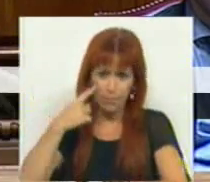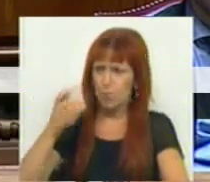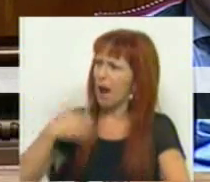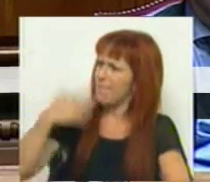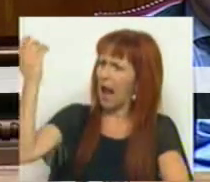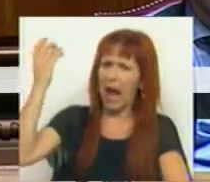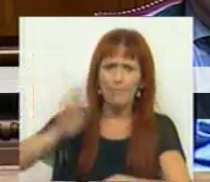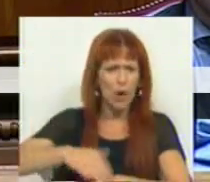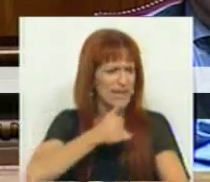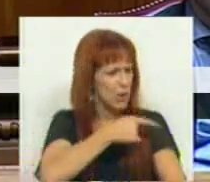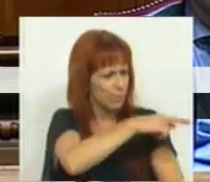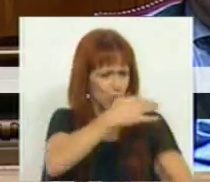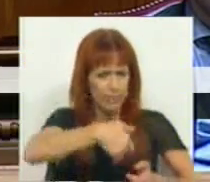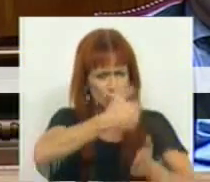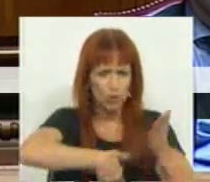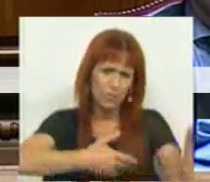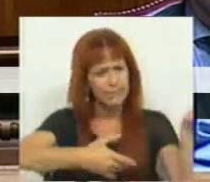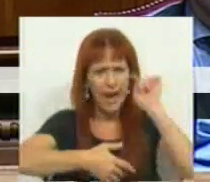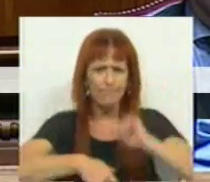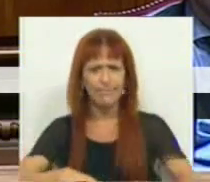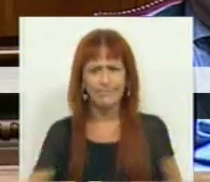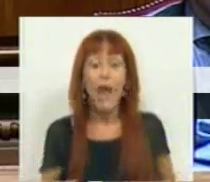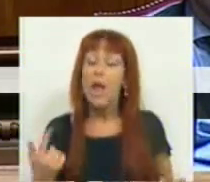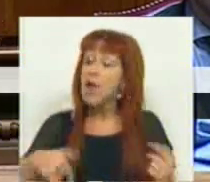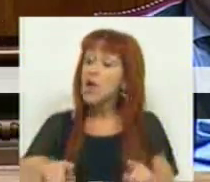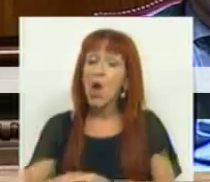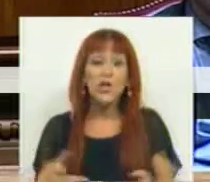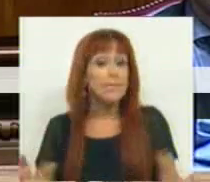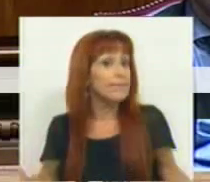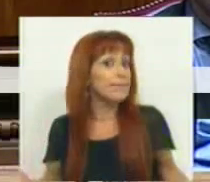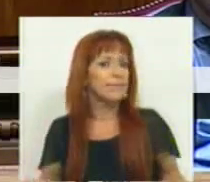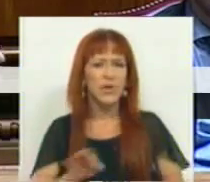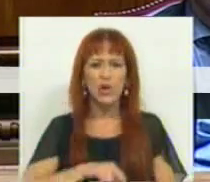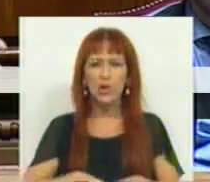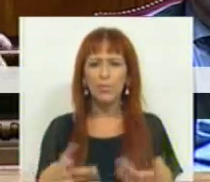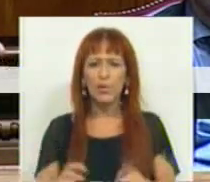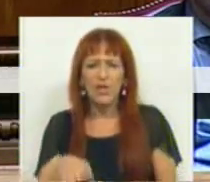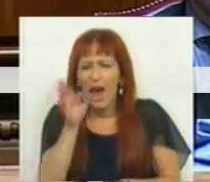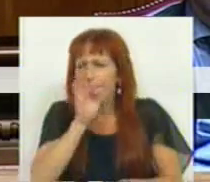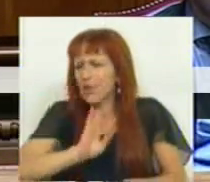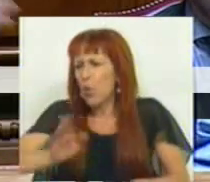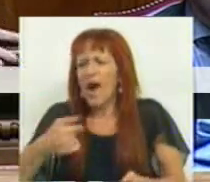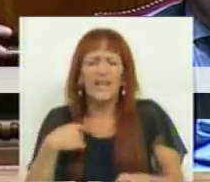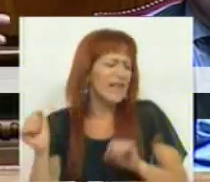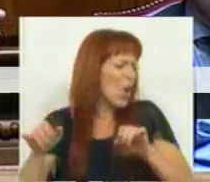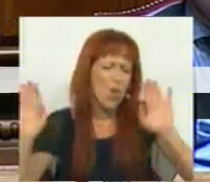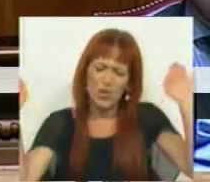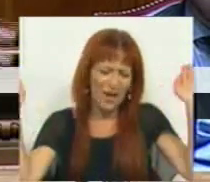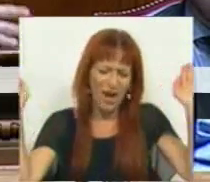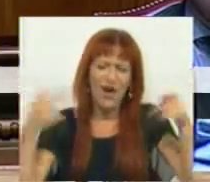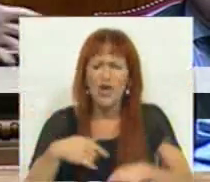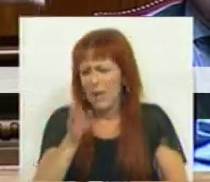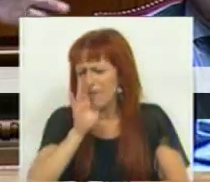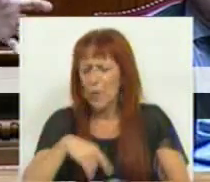muito indignado por essa decisão do Tribunal Constitucional. Nós estamos, portanto, senhor deputado, habituados a discordar.